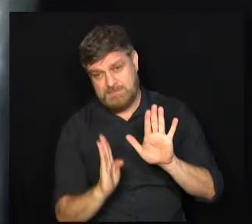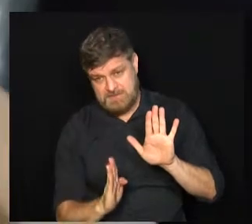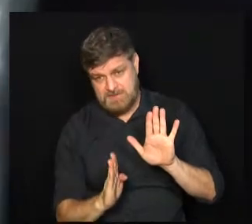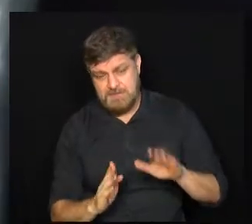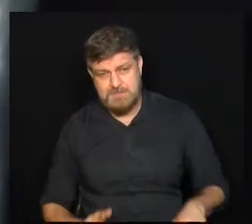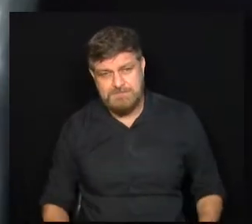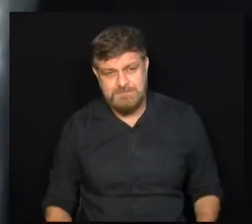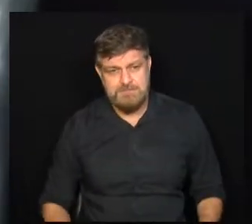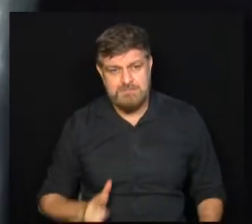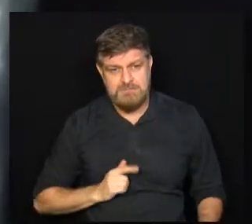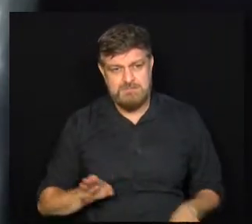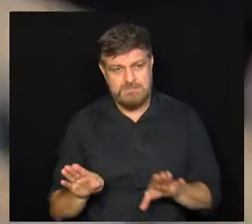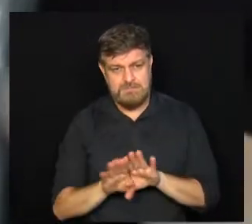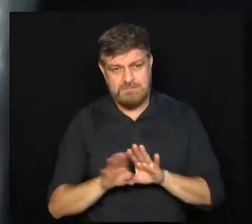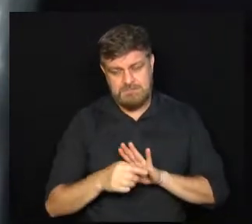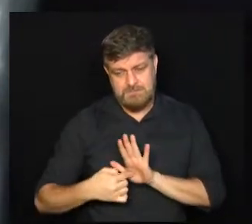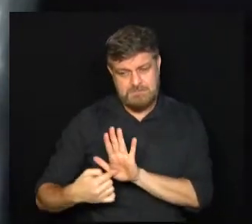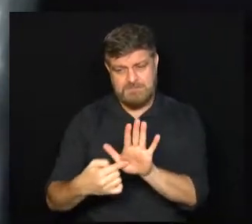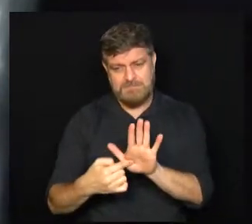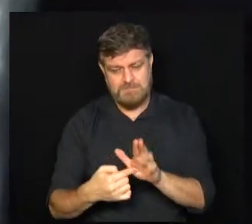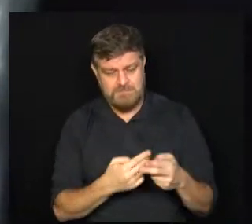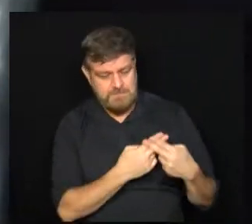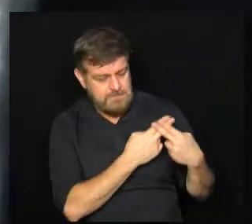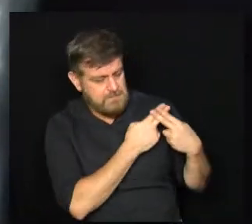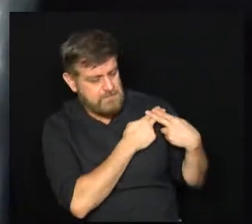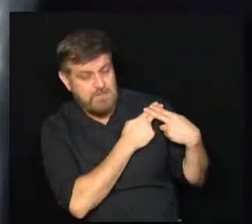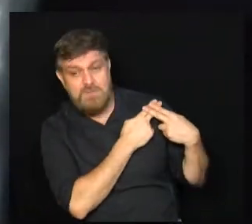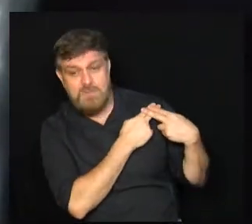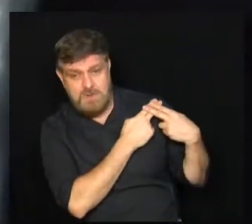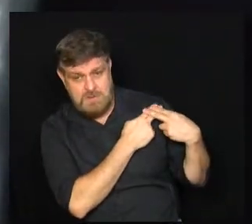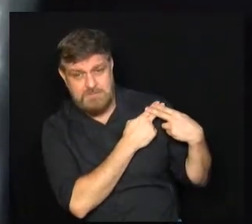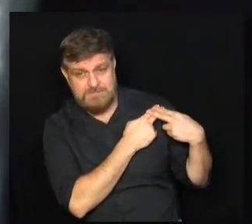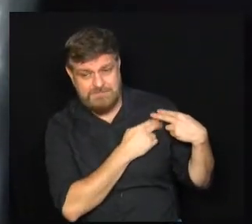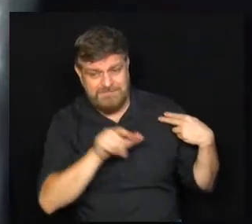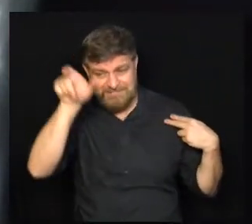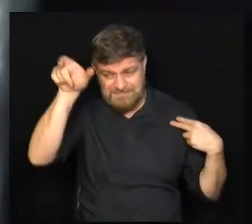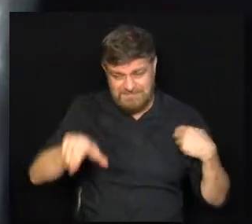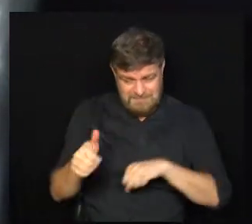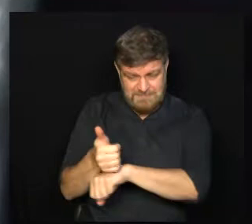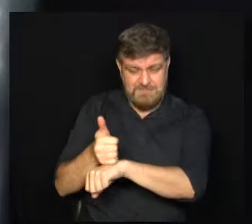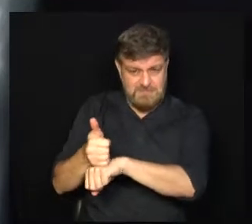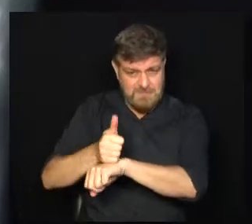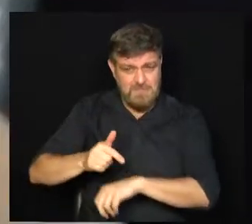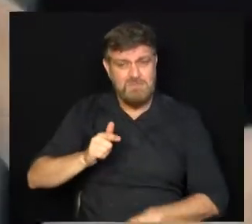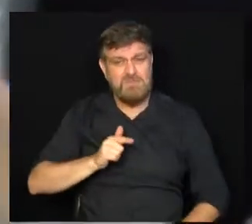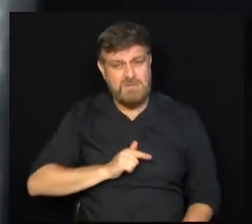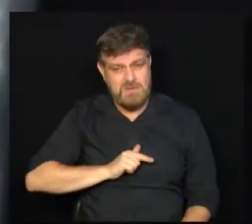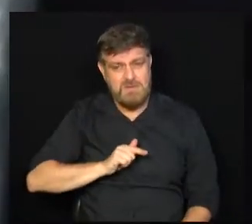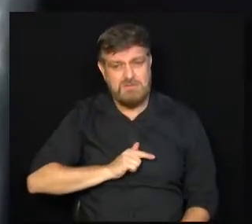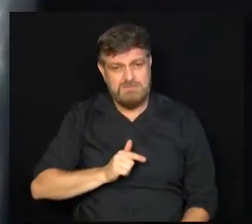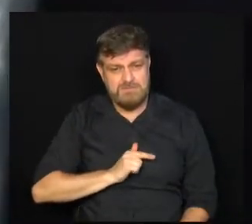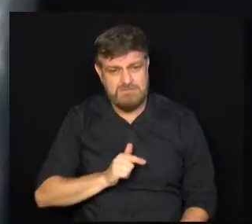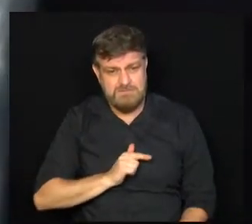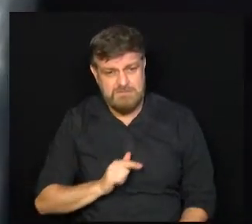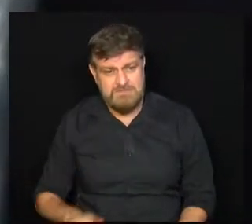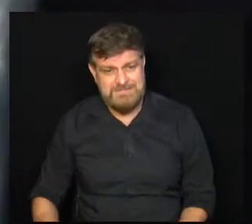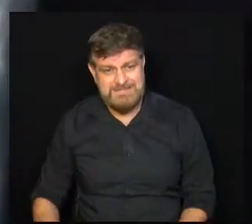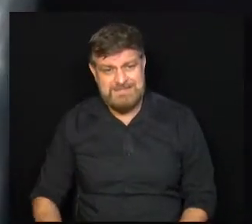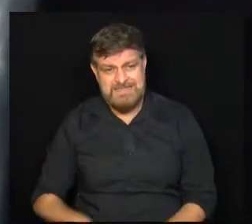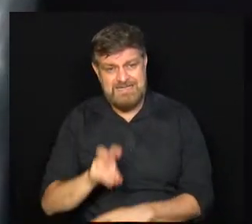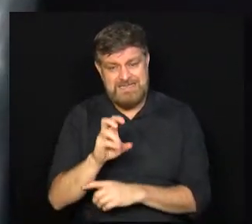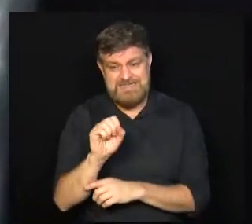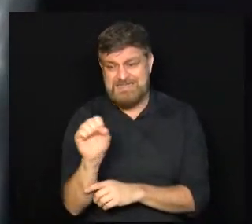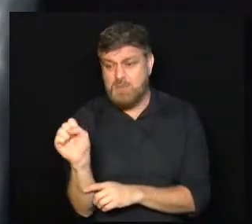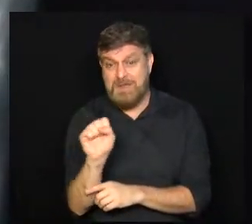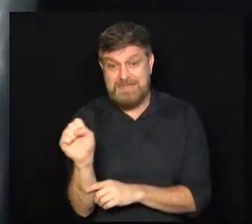Mas destaco ainda mais a responsabilidade que nossos comissários têm, né, por conta dessa fração de 50, que